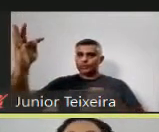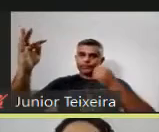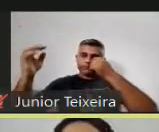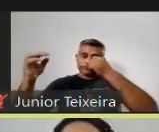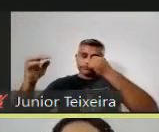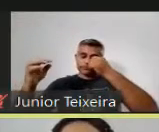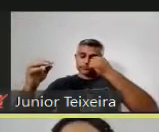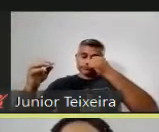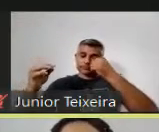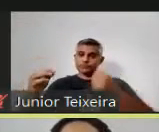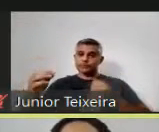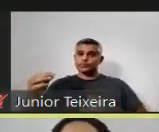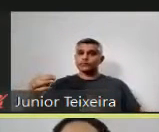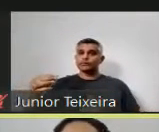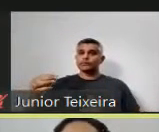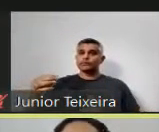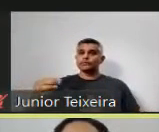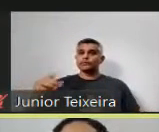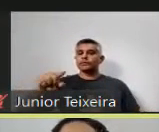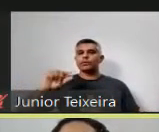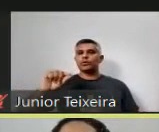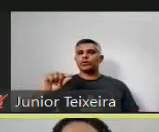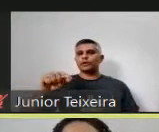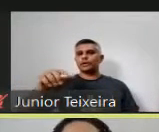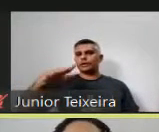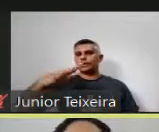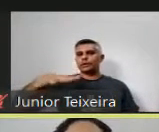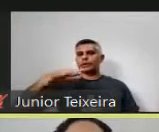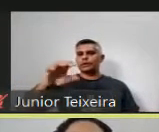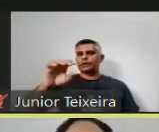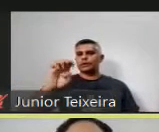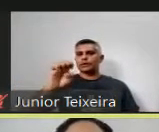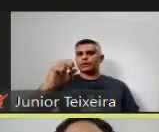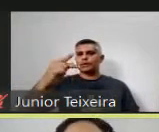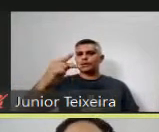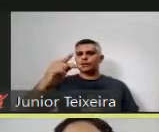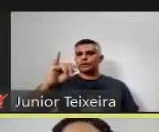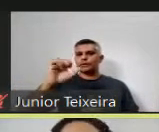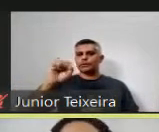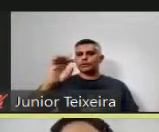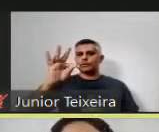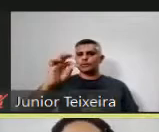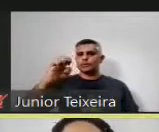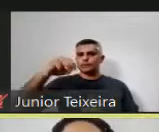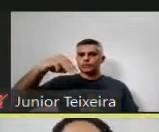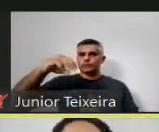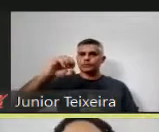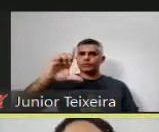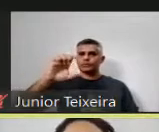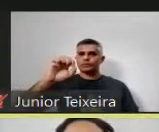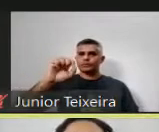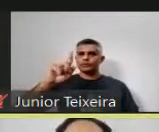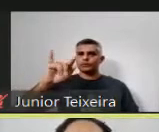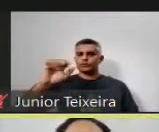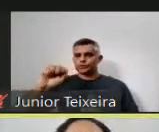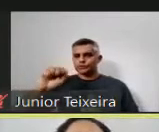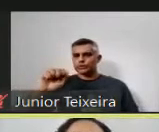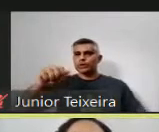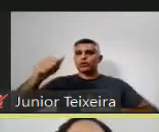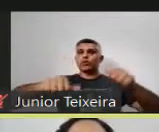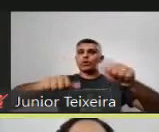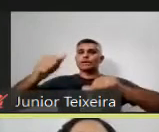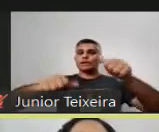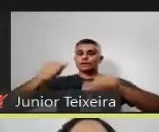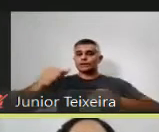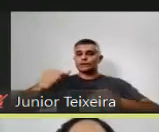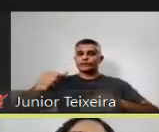epistemologia qualitativa, né, de um autor, principalmente de um autor chamado González Rey, que é cubano, em